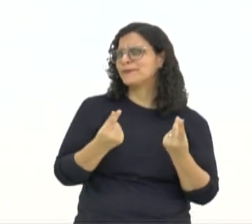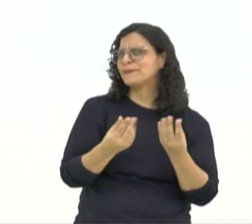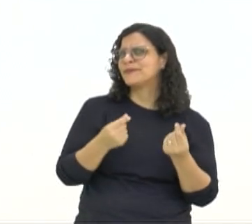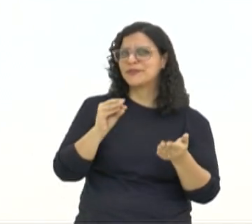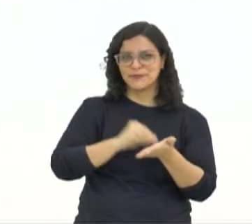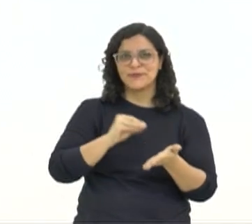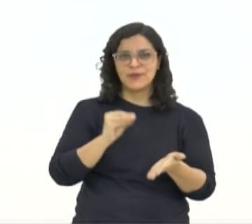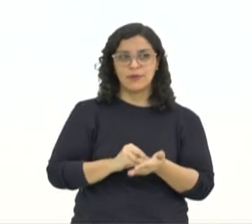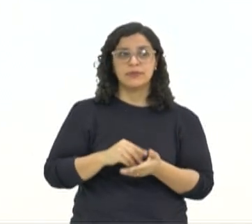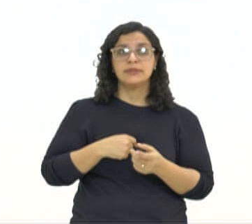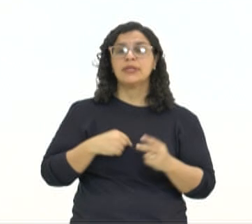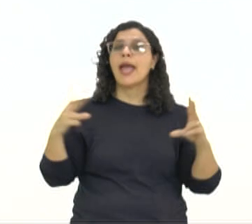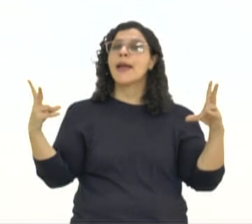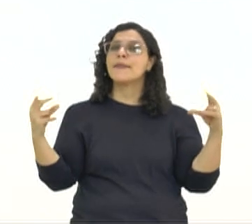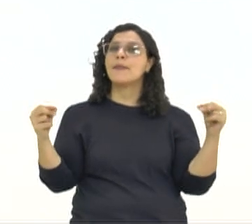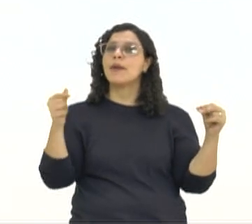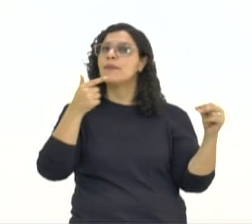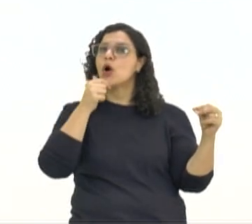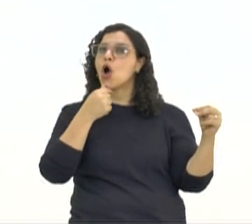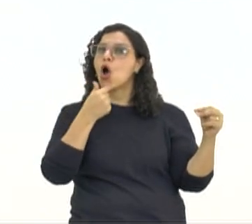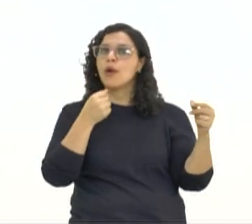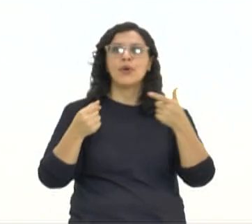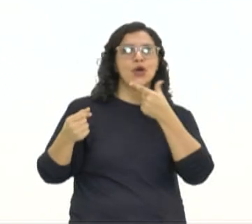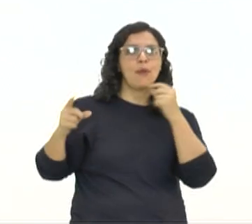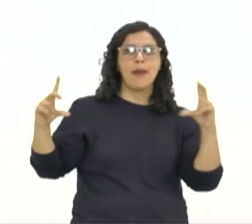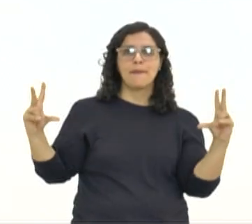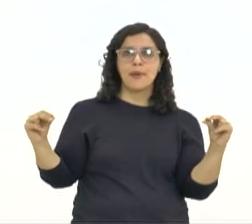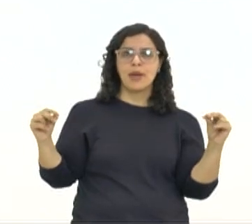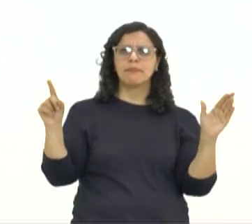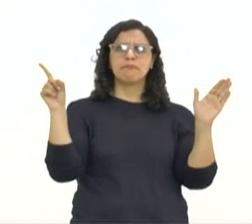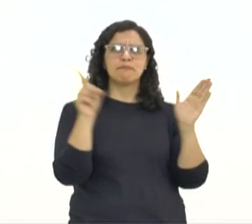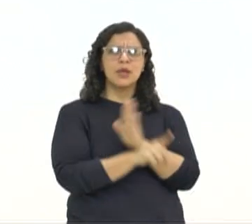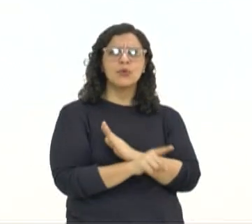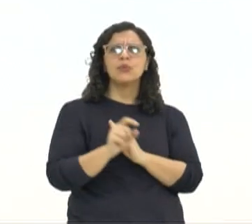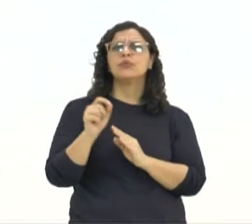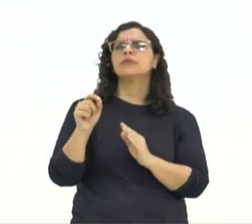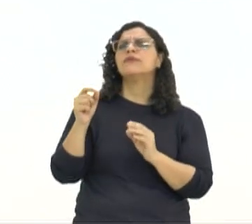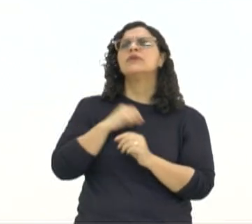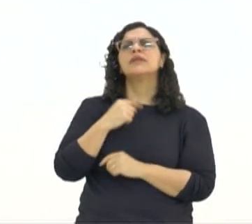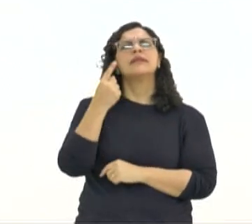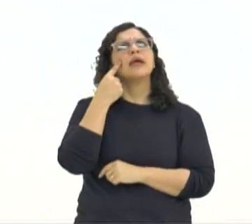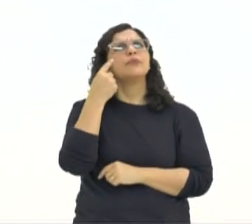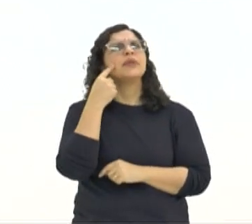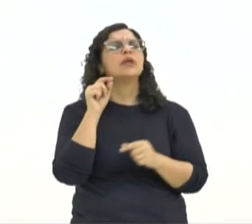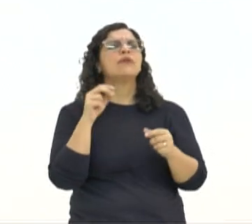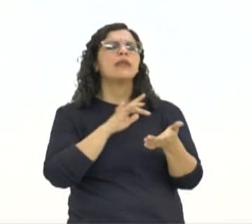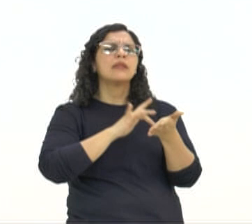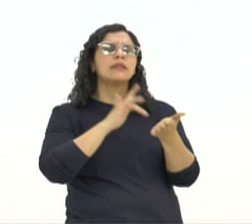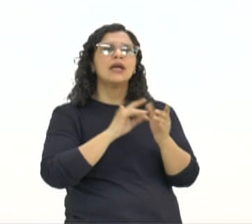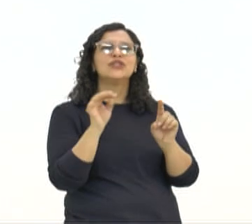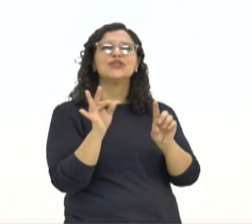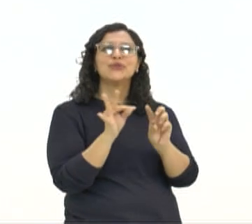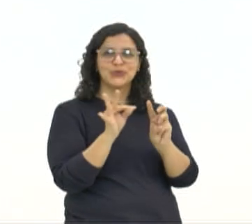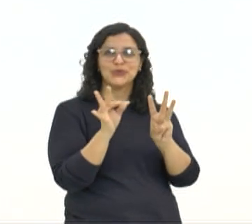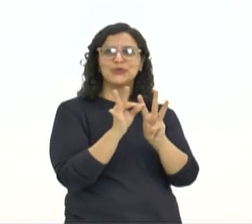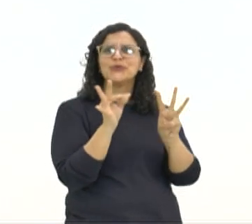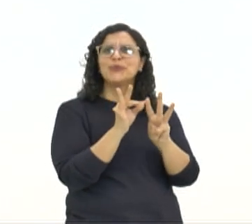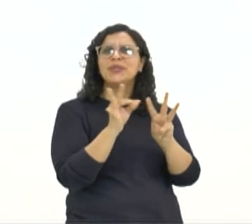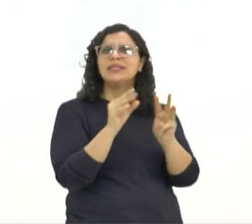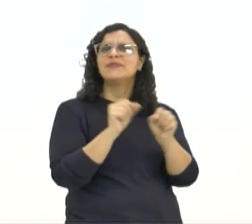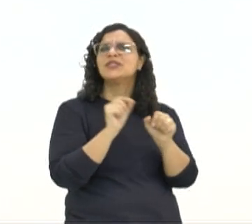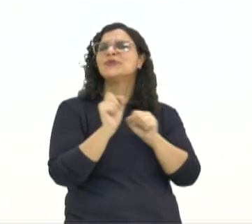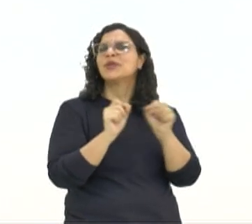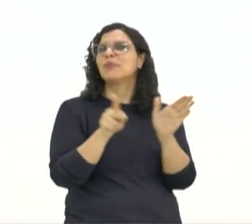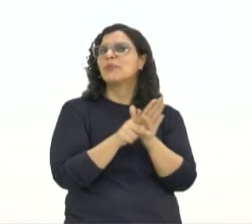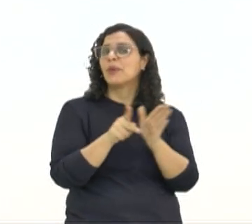temos dois meninos conversando ali, né? E um deles pergunta, que estás tuiteando? O que você está tuitando, né? Para que você está usando